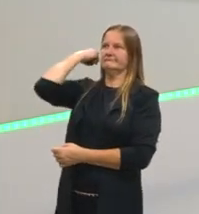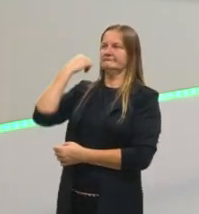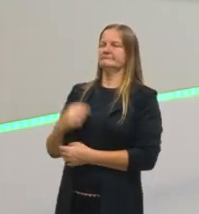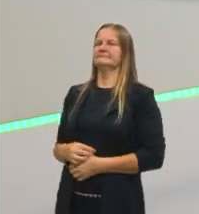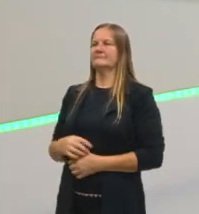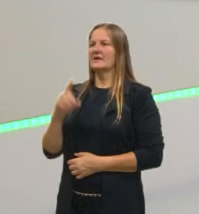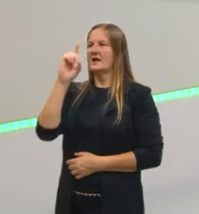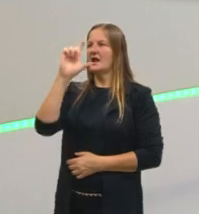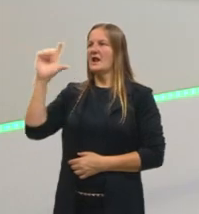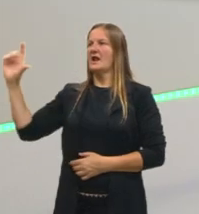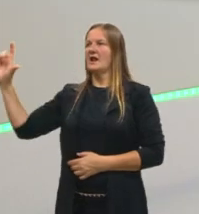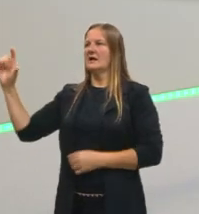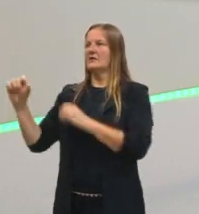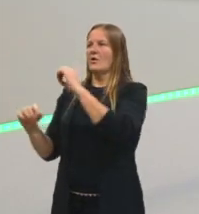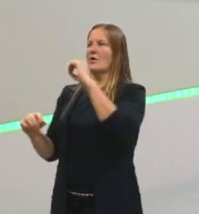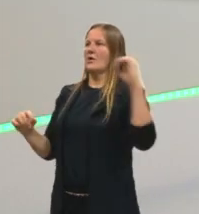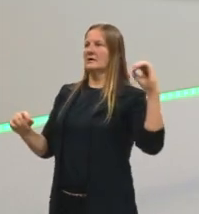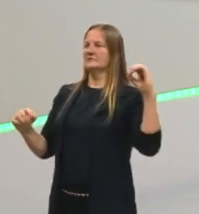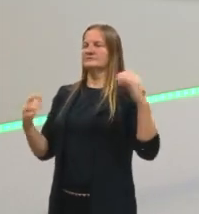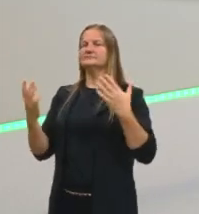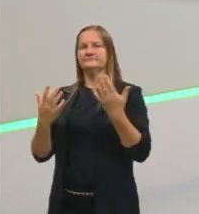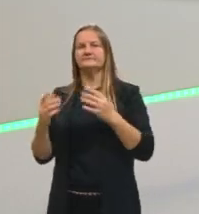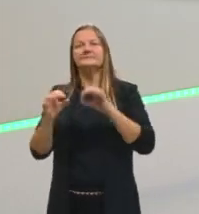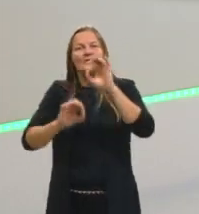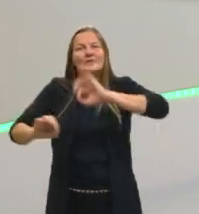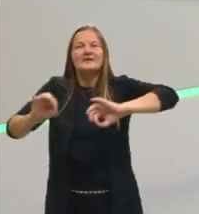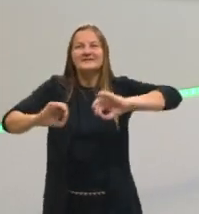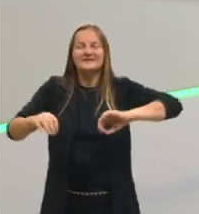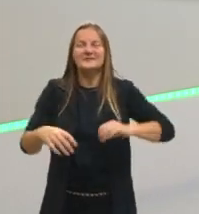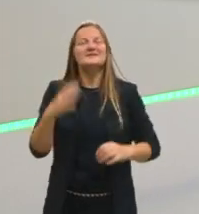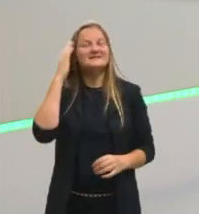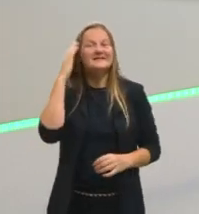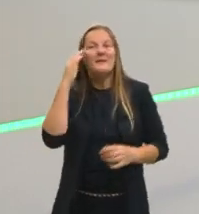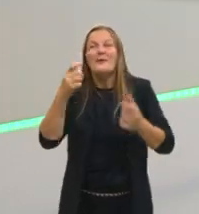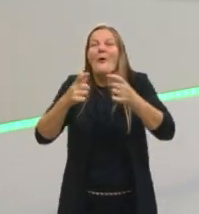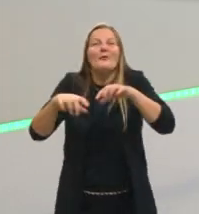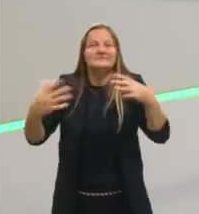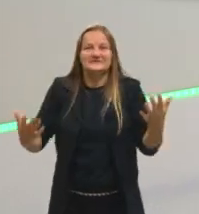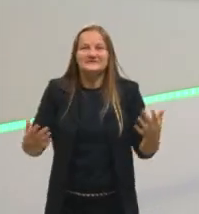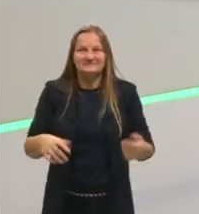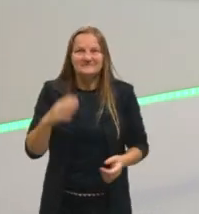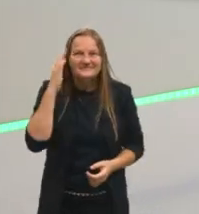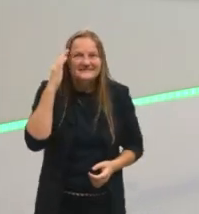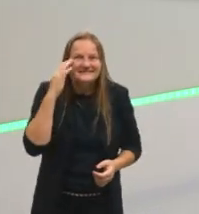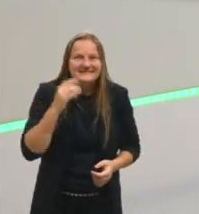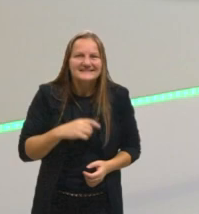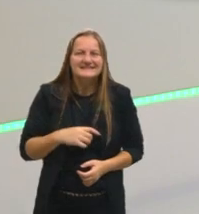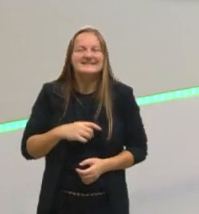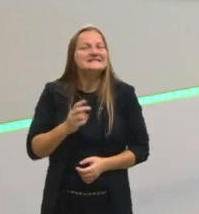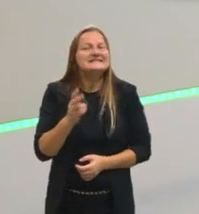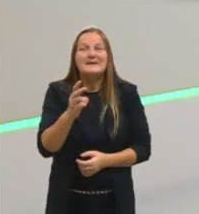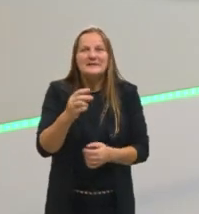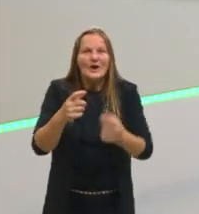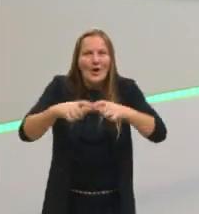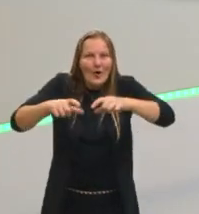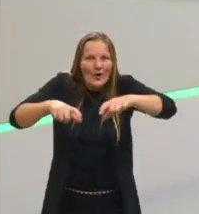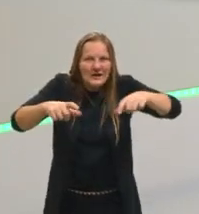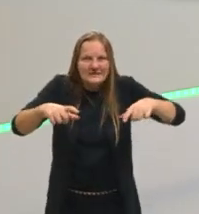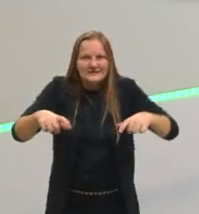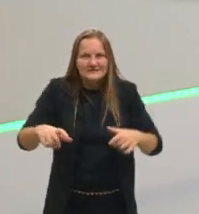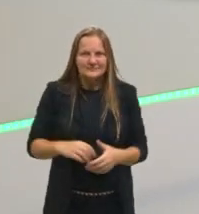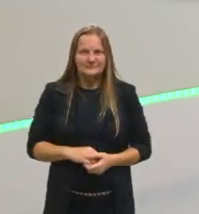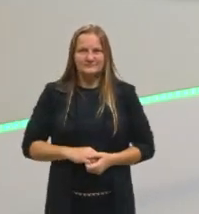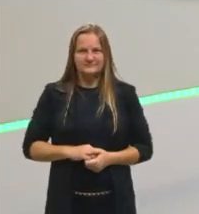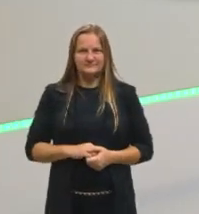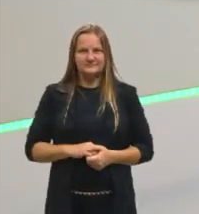a leste dessa cidade então se eu souber o norte pela rosa dos ventos eu consigo saber